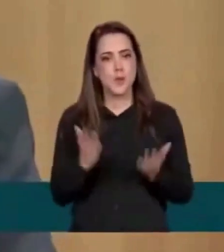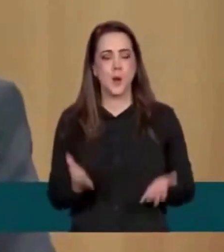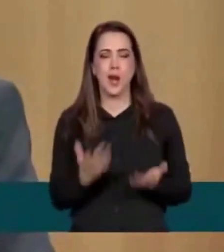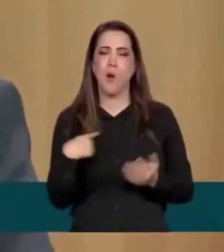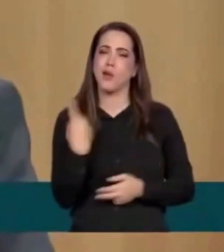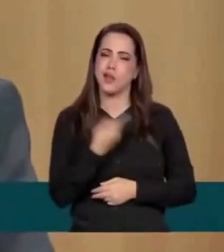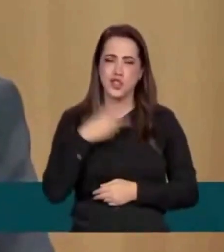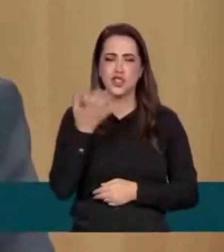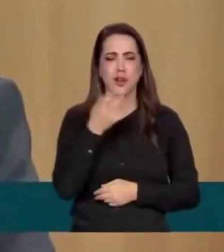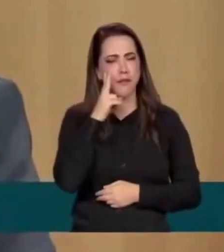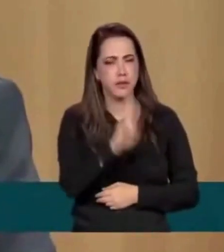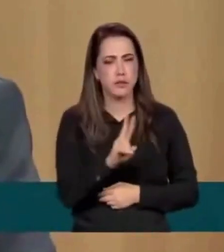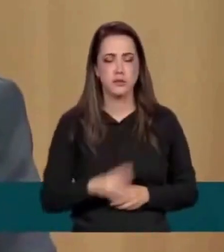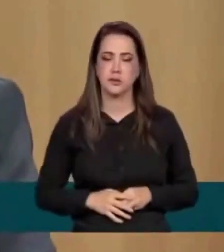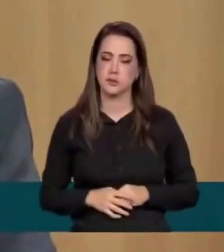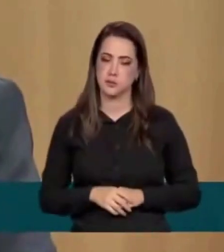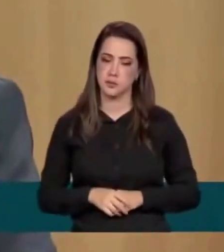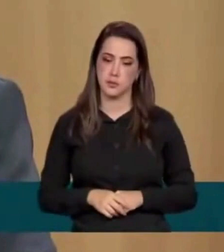conteúdos.